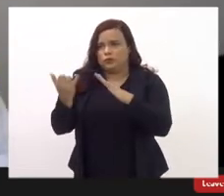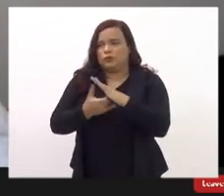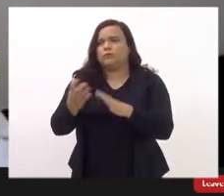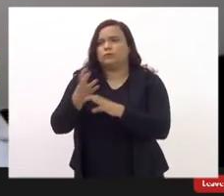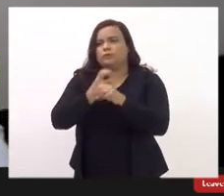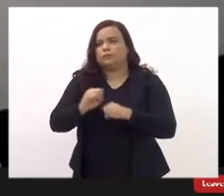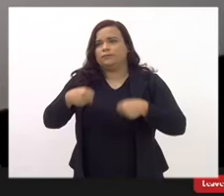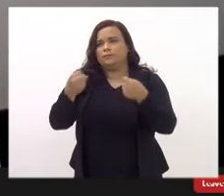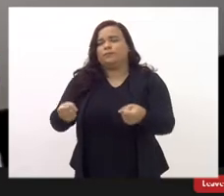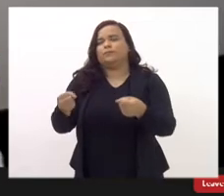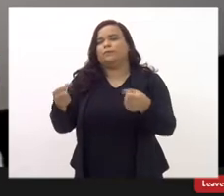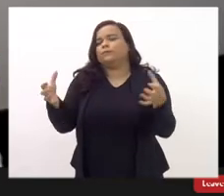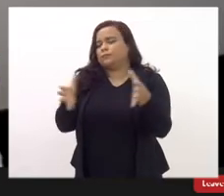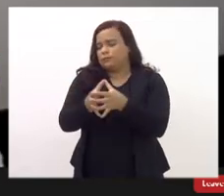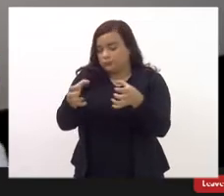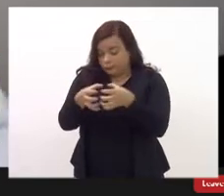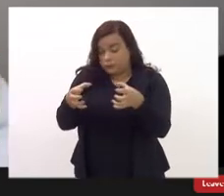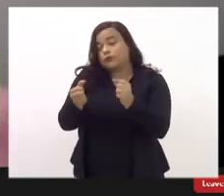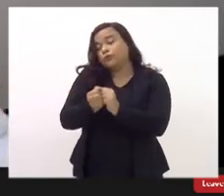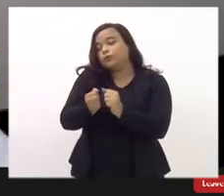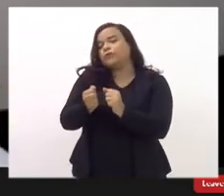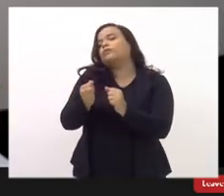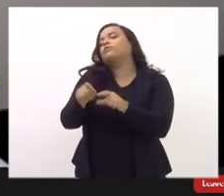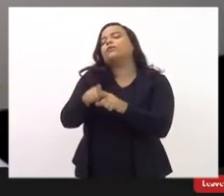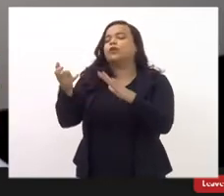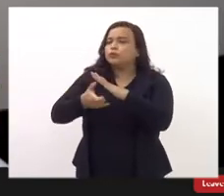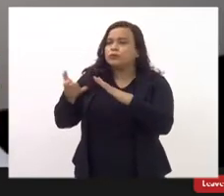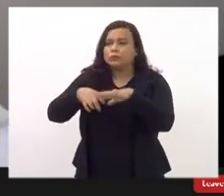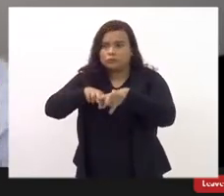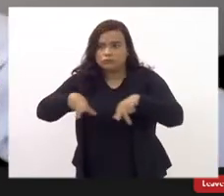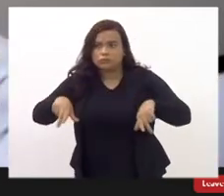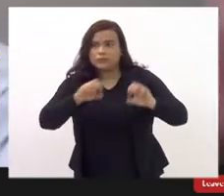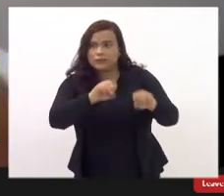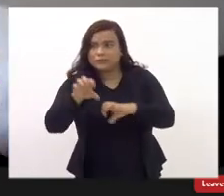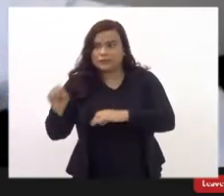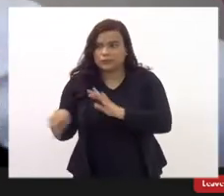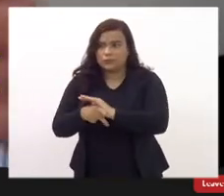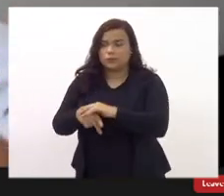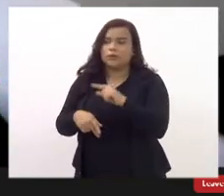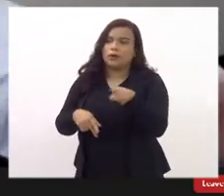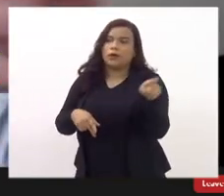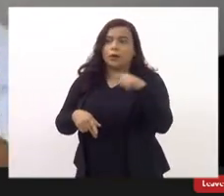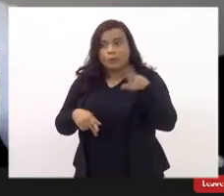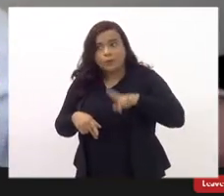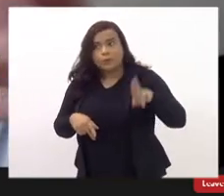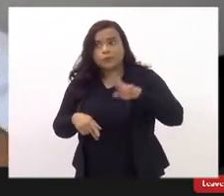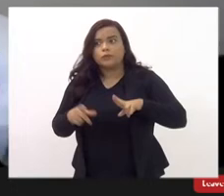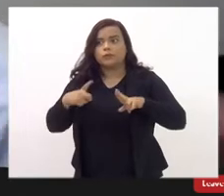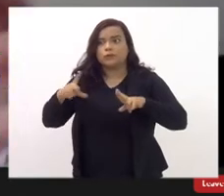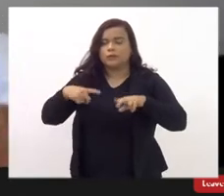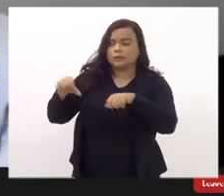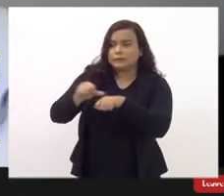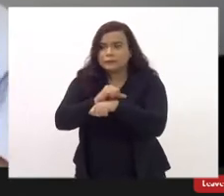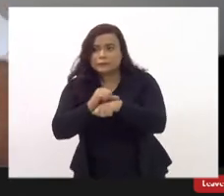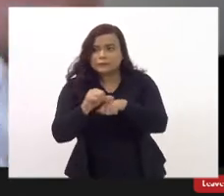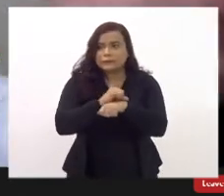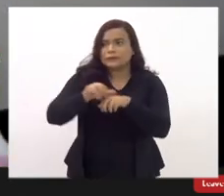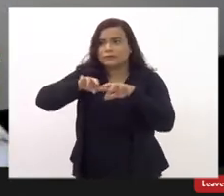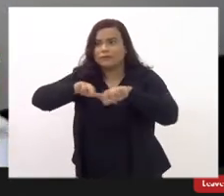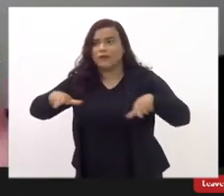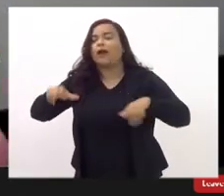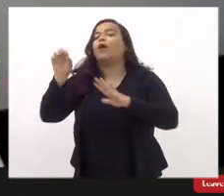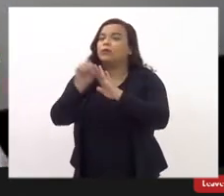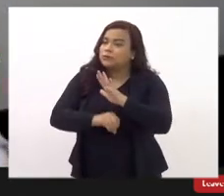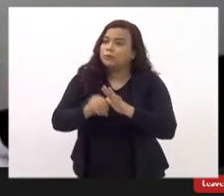luta. Eu quero, entre tantas outras, as próprias instituições de ensino, é claro, que inclusive usam fazem acrobacias orçamentárias para tentar